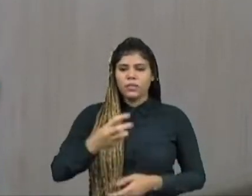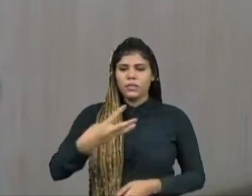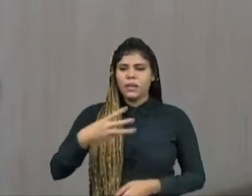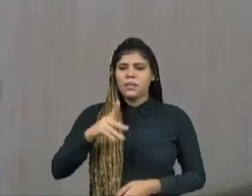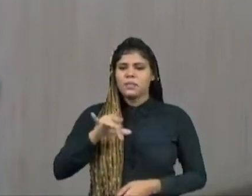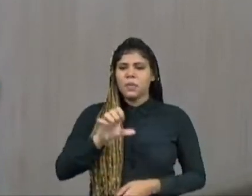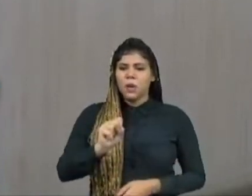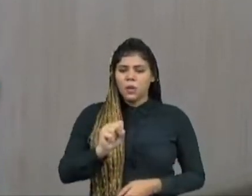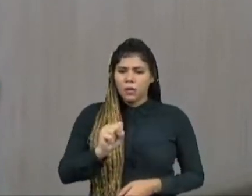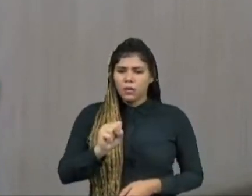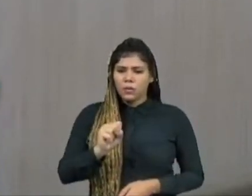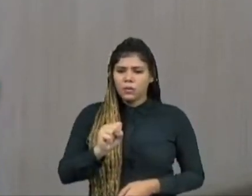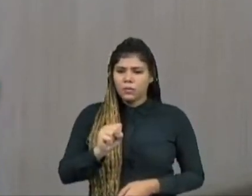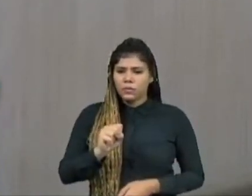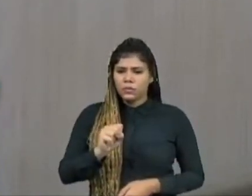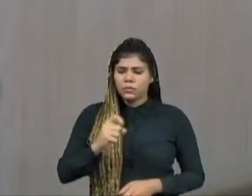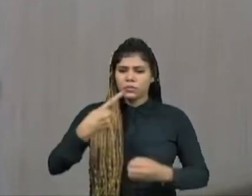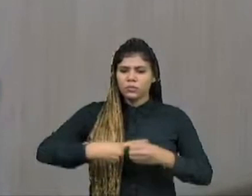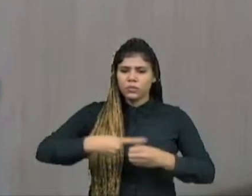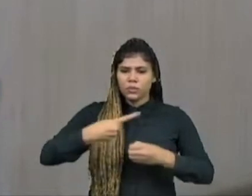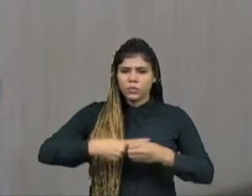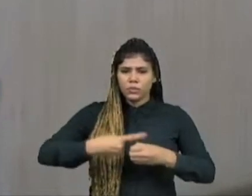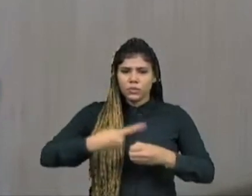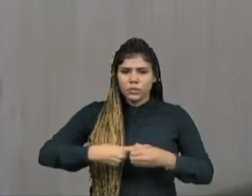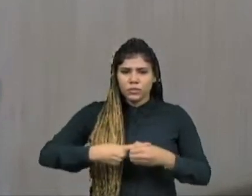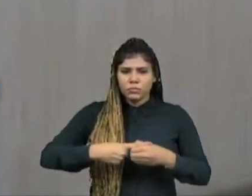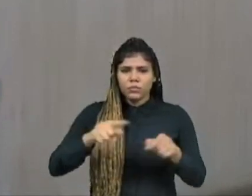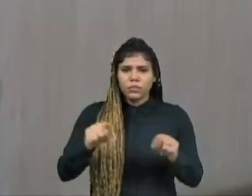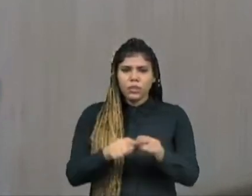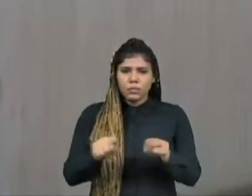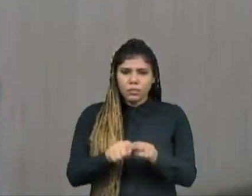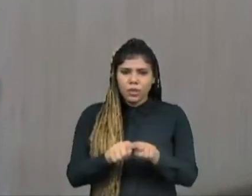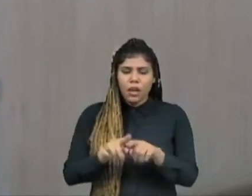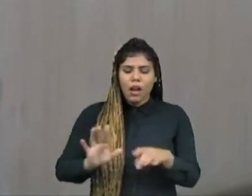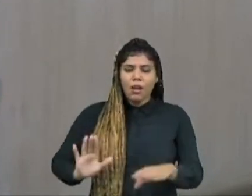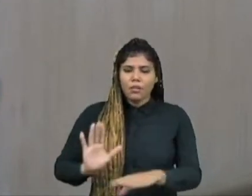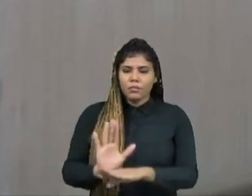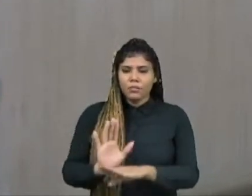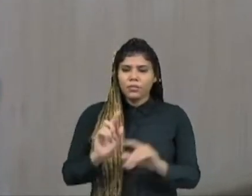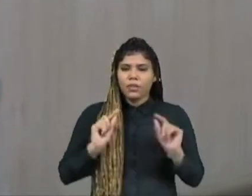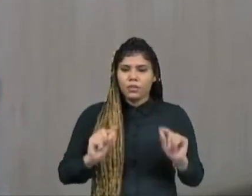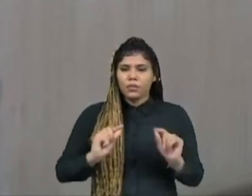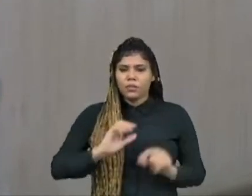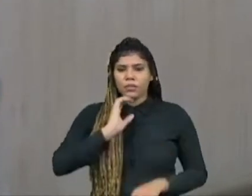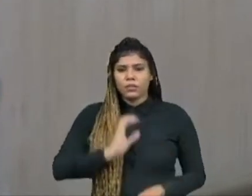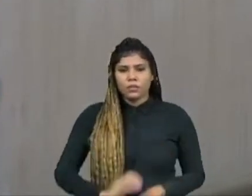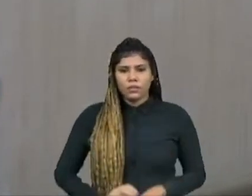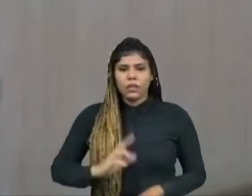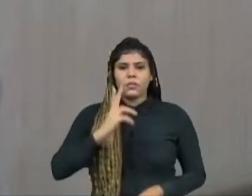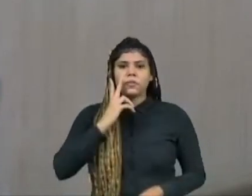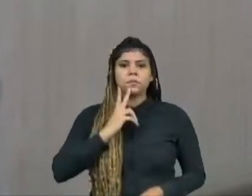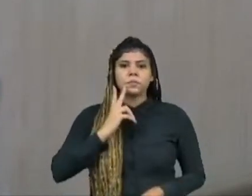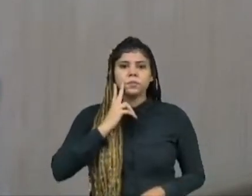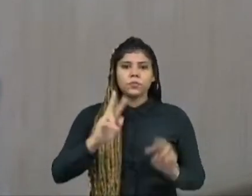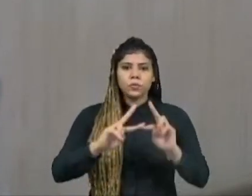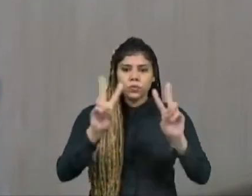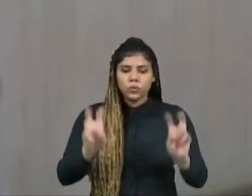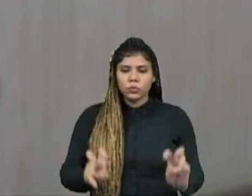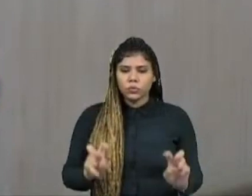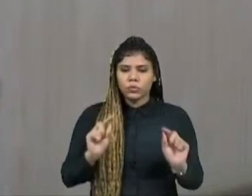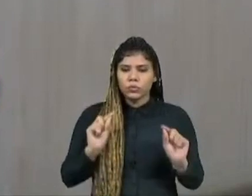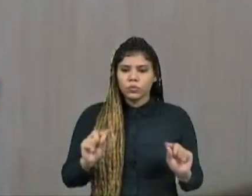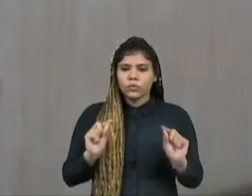milhões para o município também ajudar o cidadão fortalezense no que diz respeito